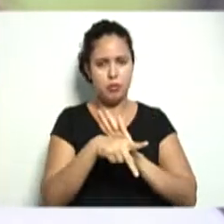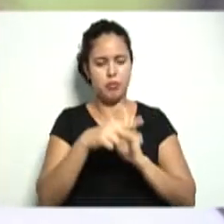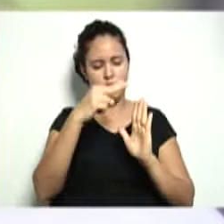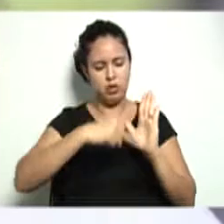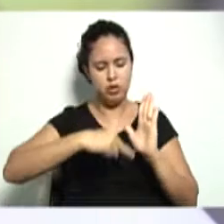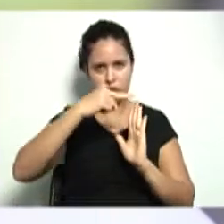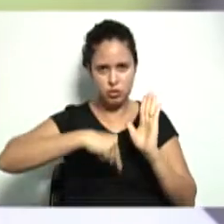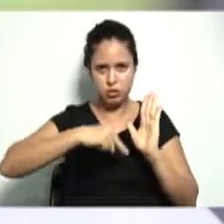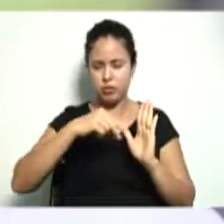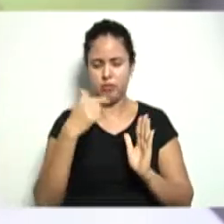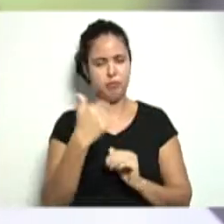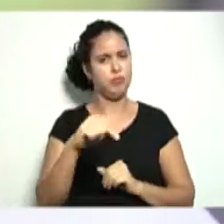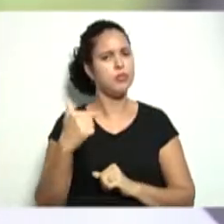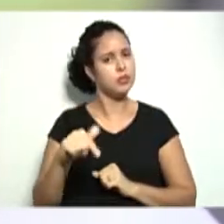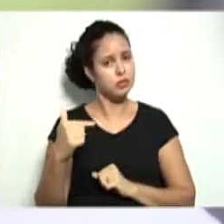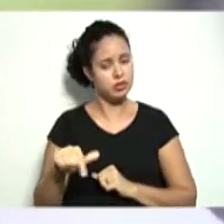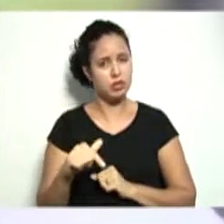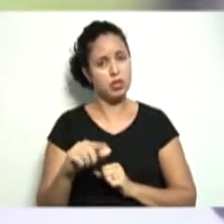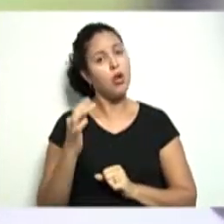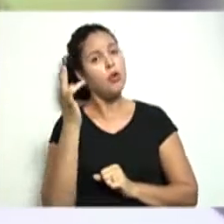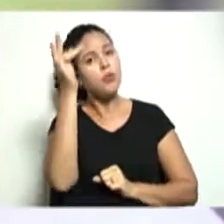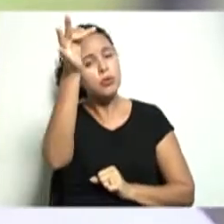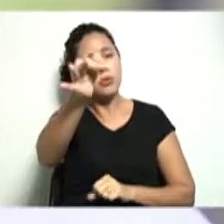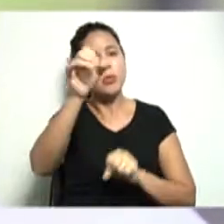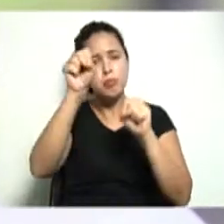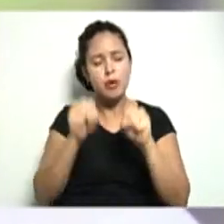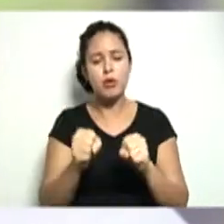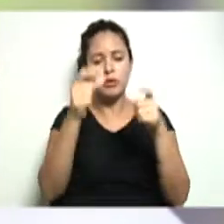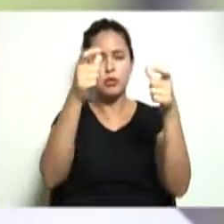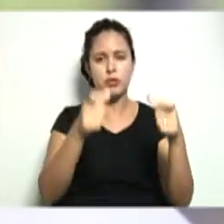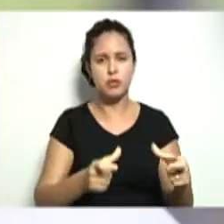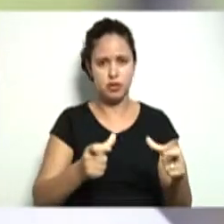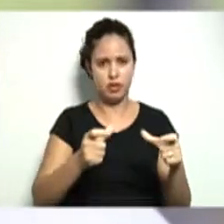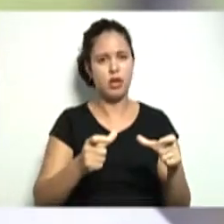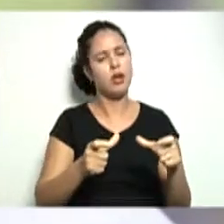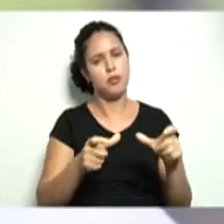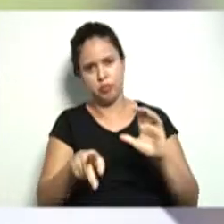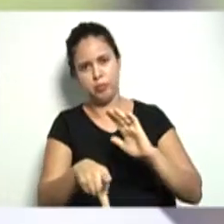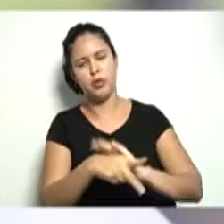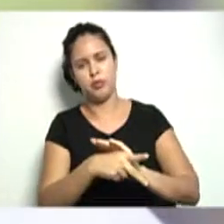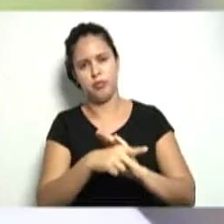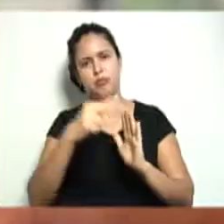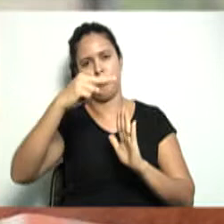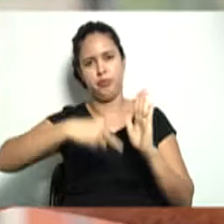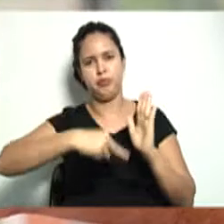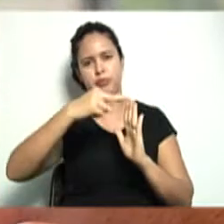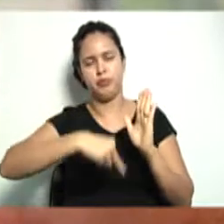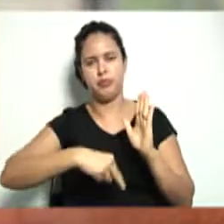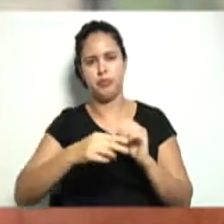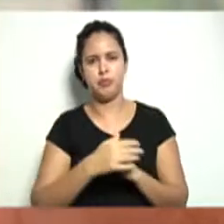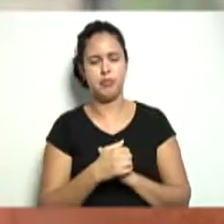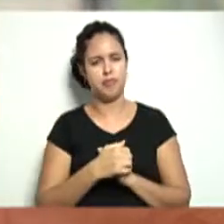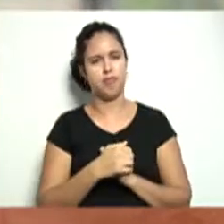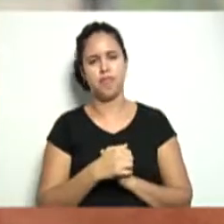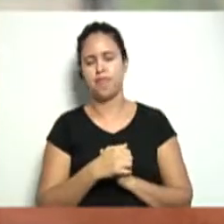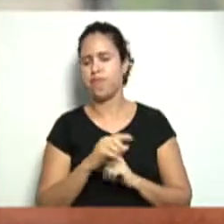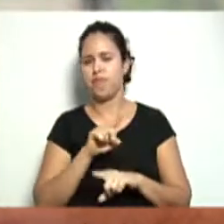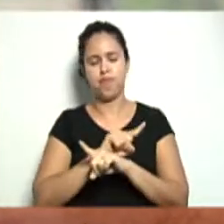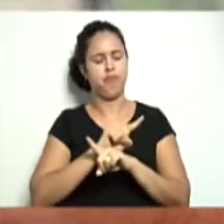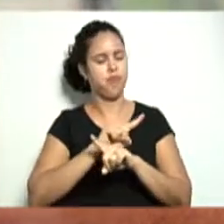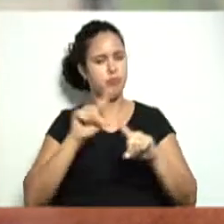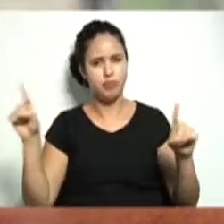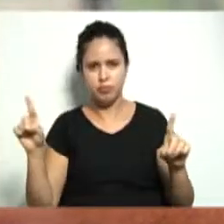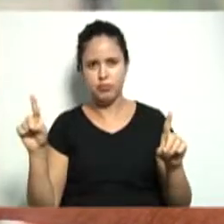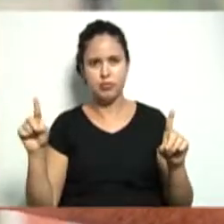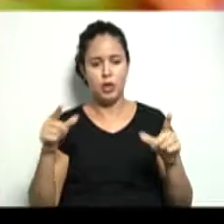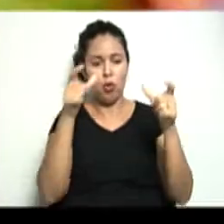né, que futuramente, né, a gente possa ter esse local para a gente ter esse momento. Não, nenhum espaço